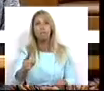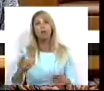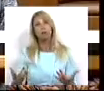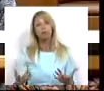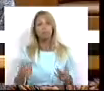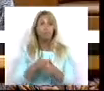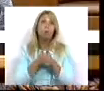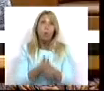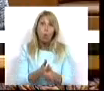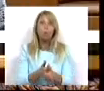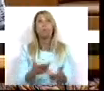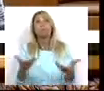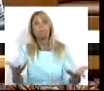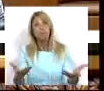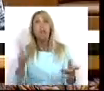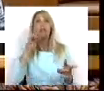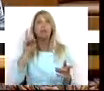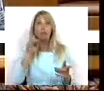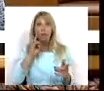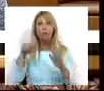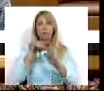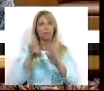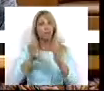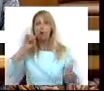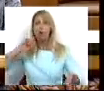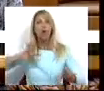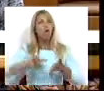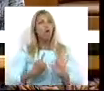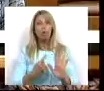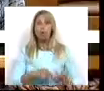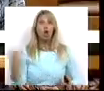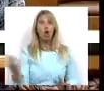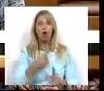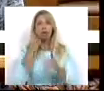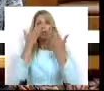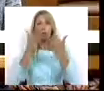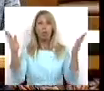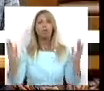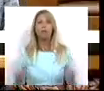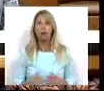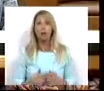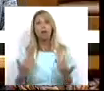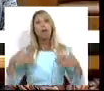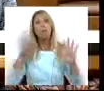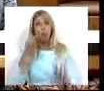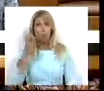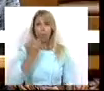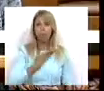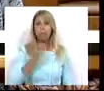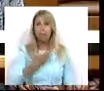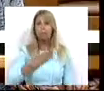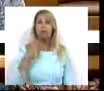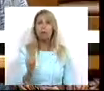isso, o seu papel de defesa de princípios fundamentais da nossa democracia. Mas o PSD e o